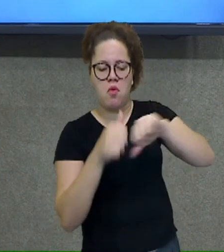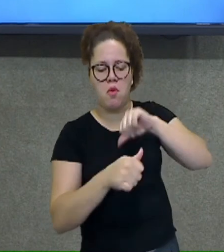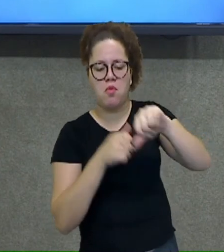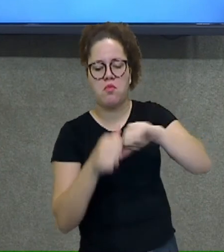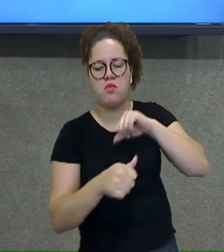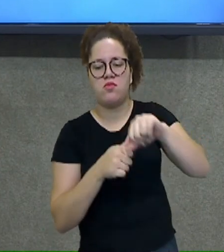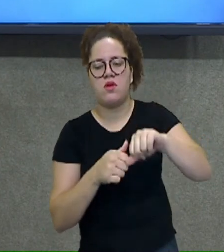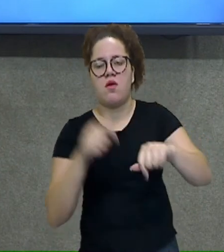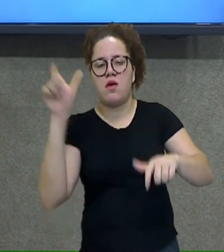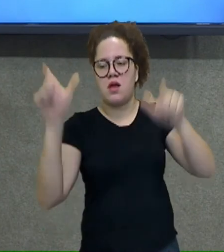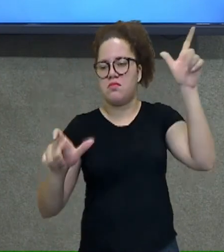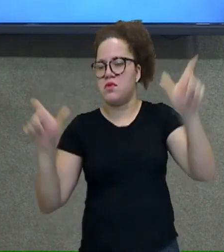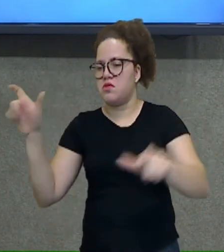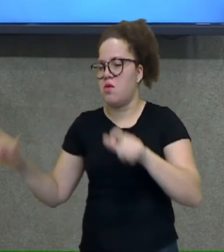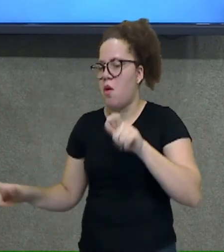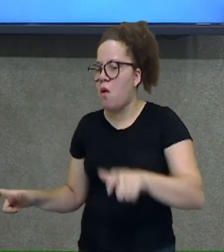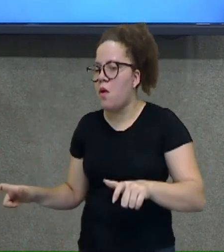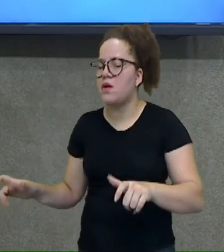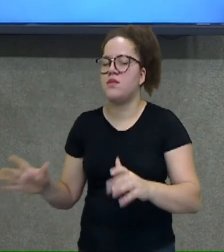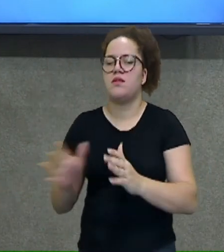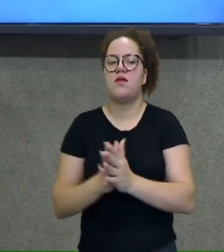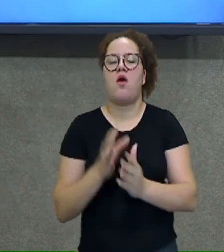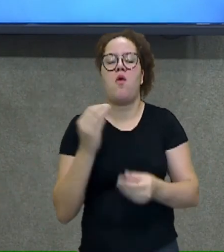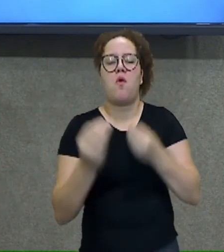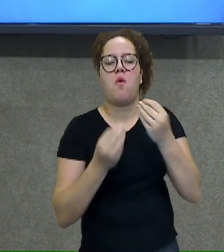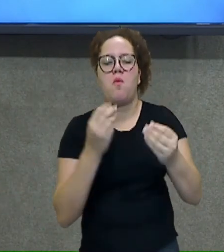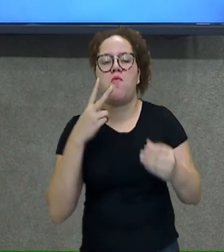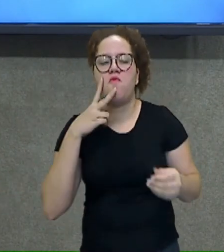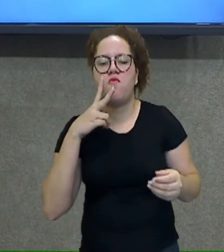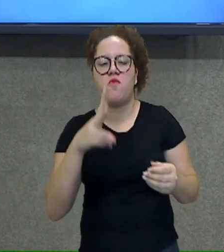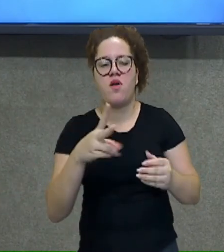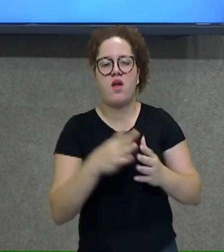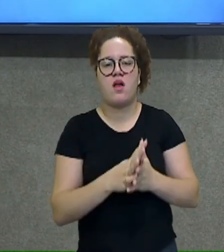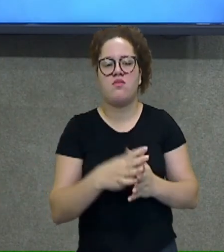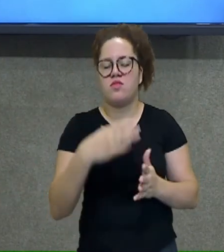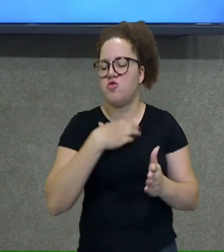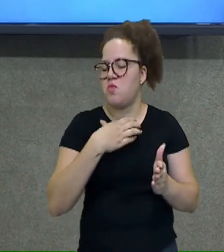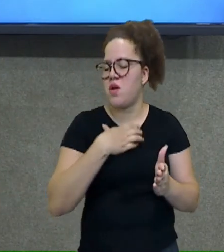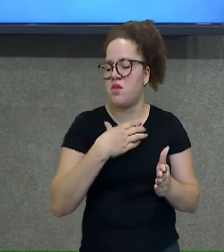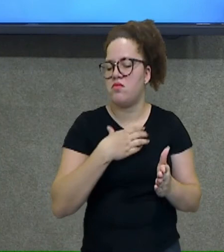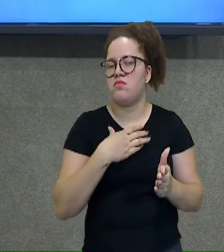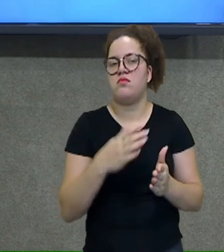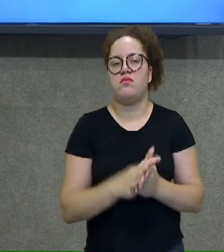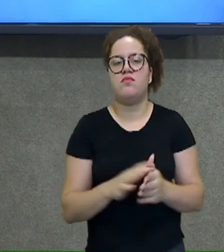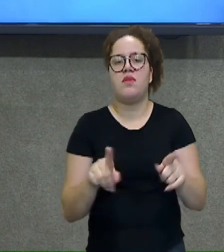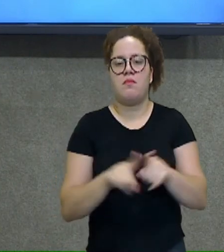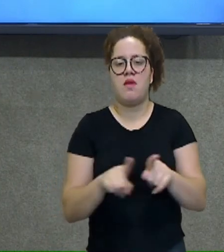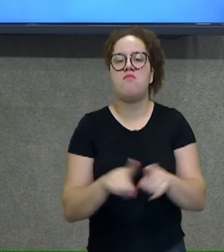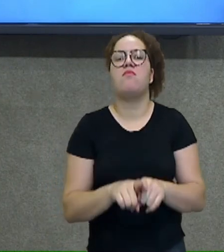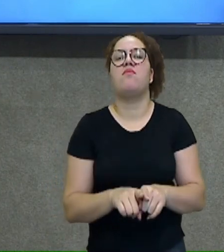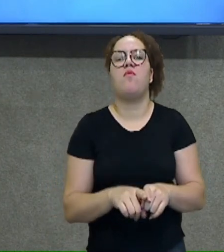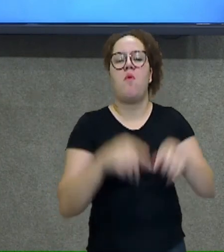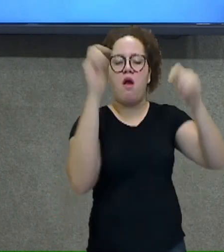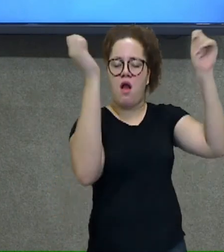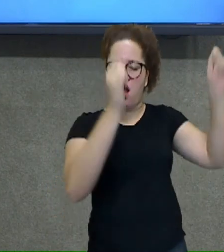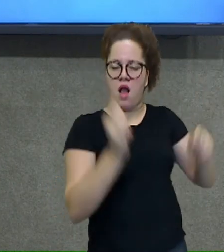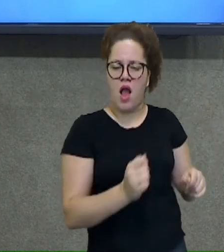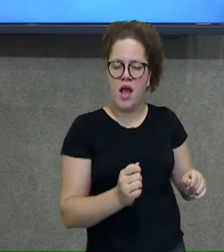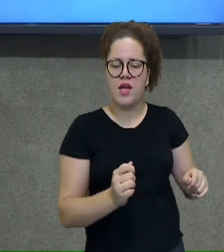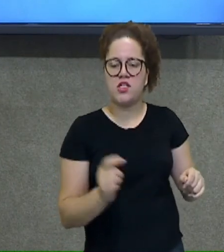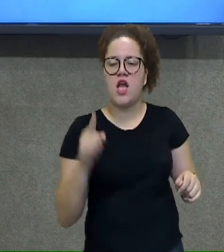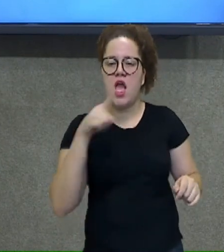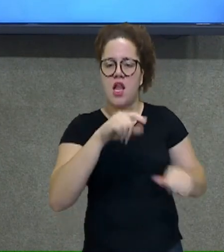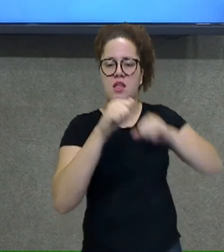gente, informar aquele povo, de enxergar aquele povo. Então, com a sua arte, ele também